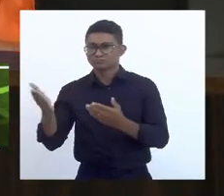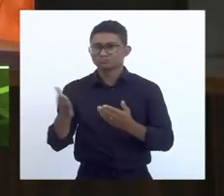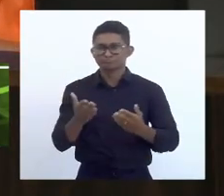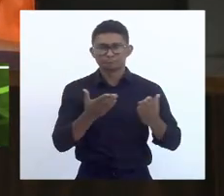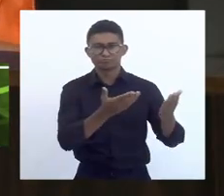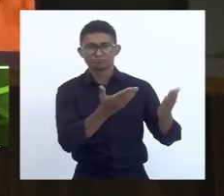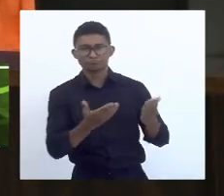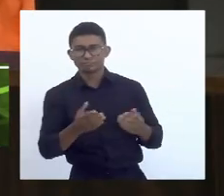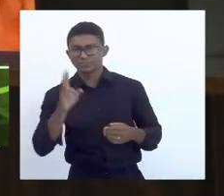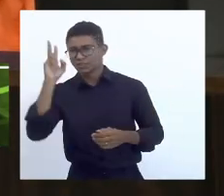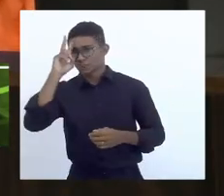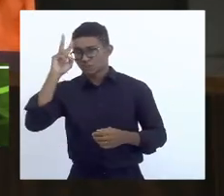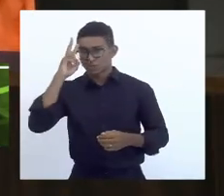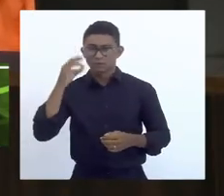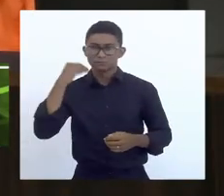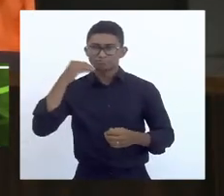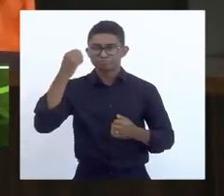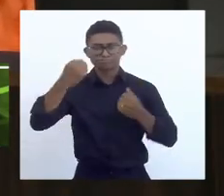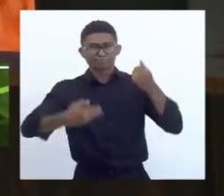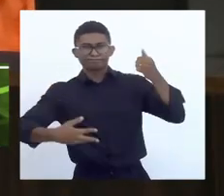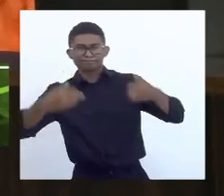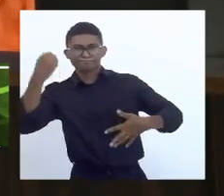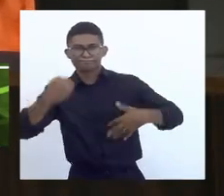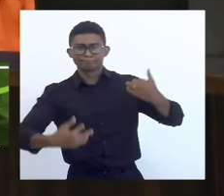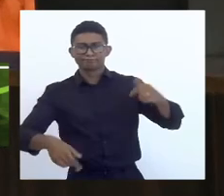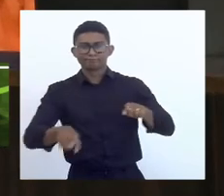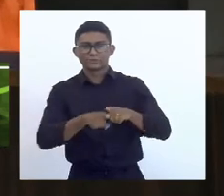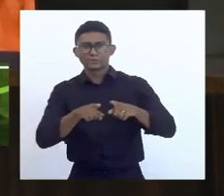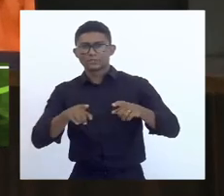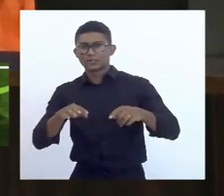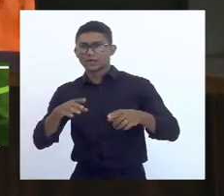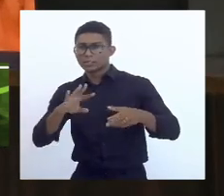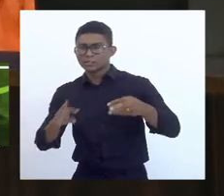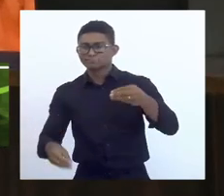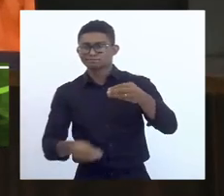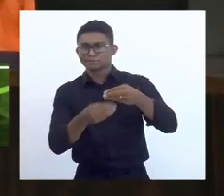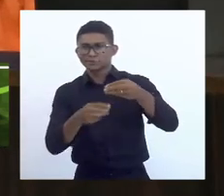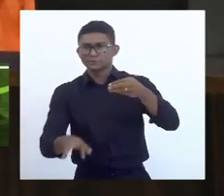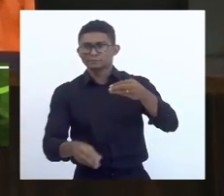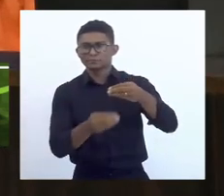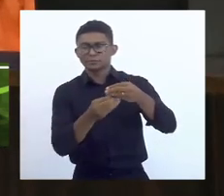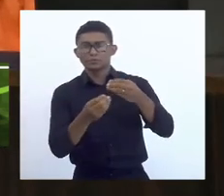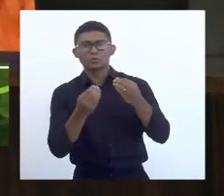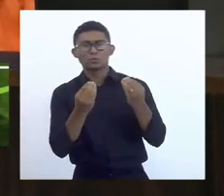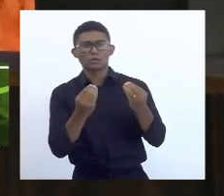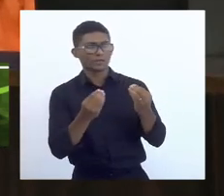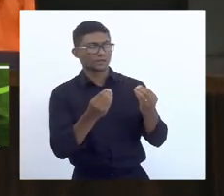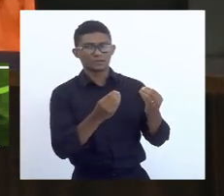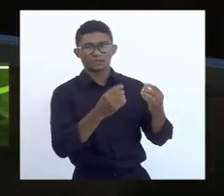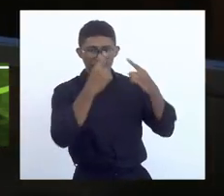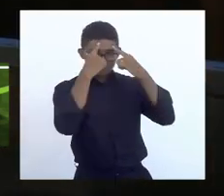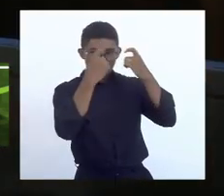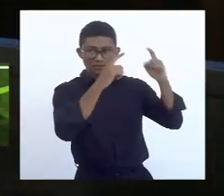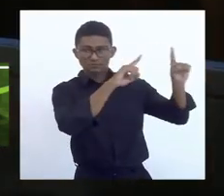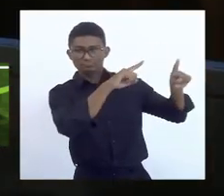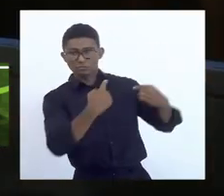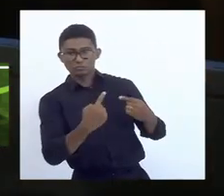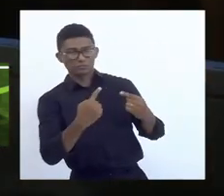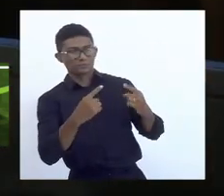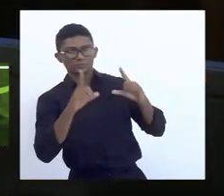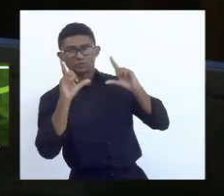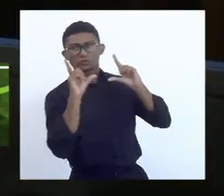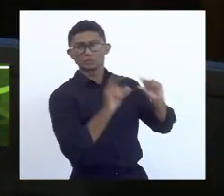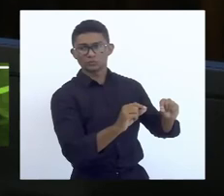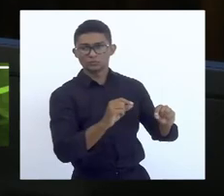também estão contribuindo para a superação da violência política de gênero na sua prática cotidiana,